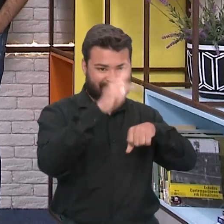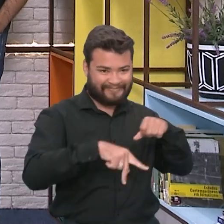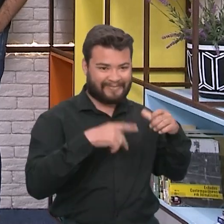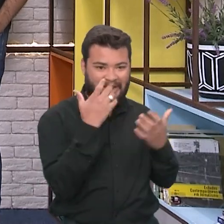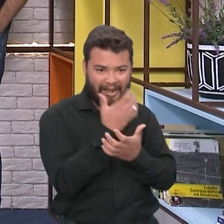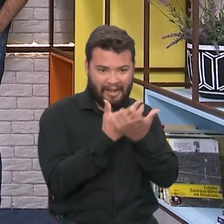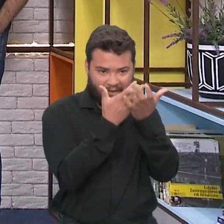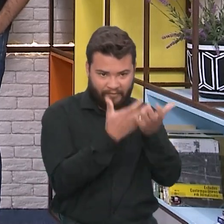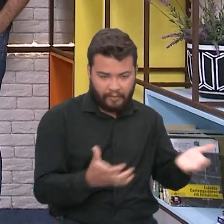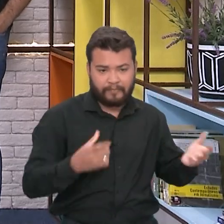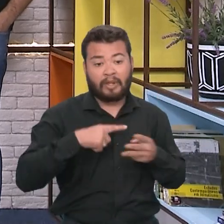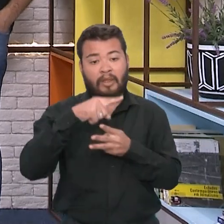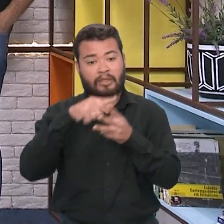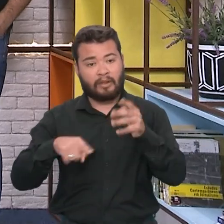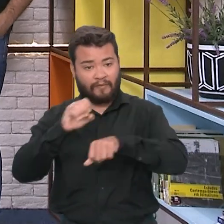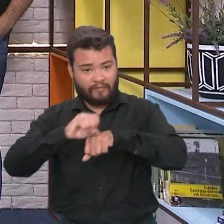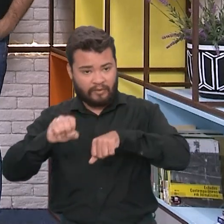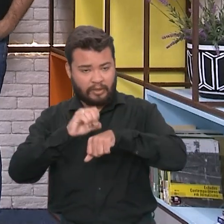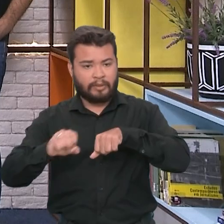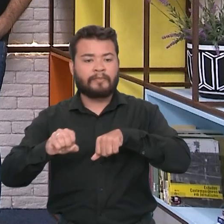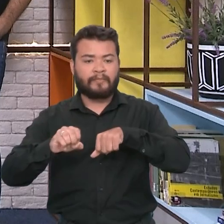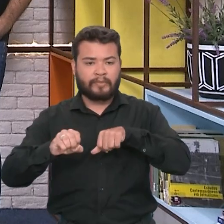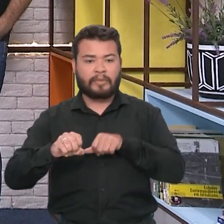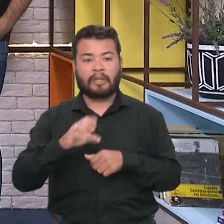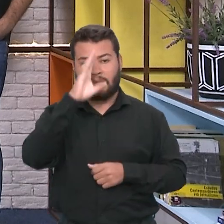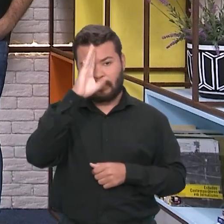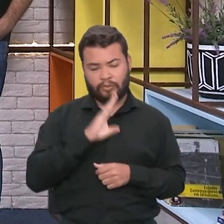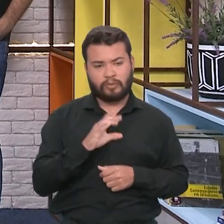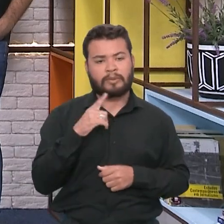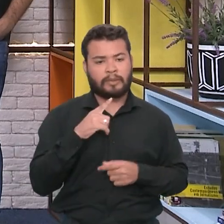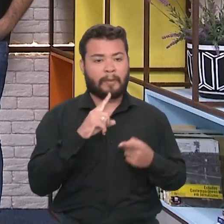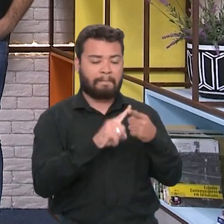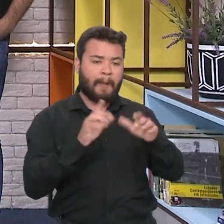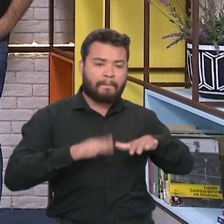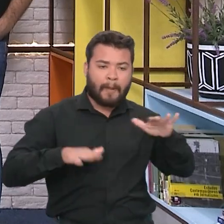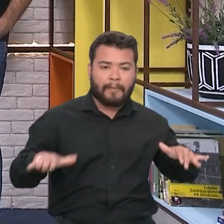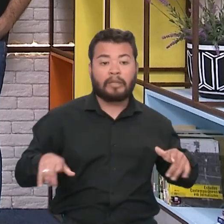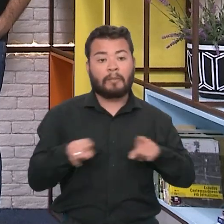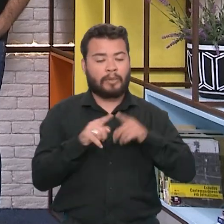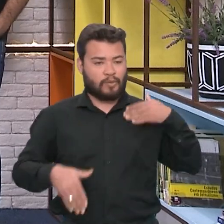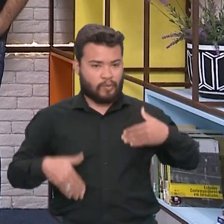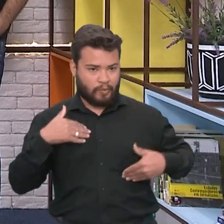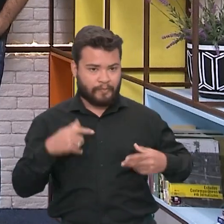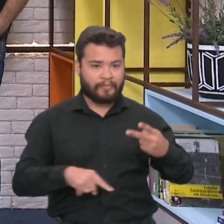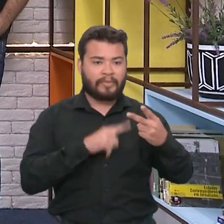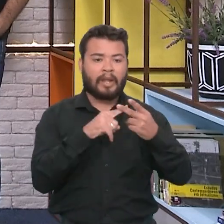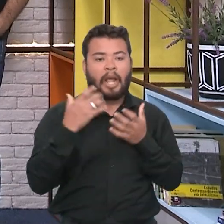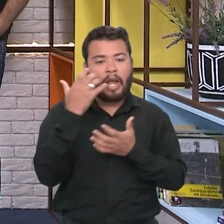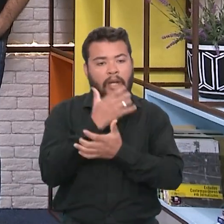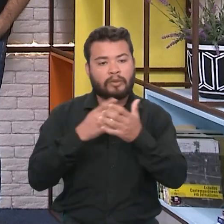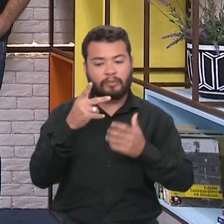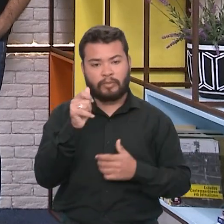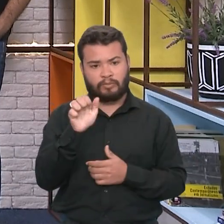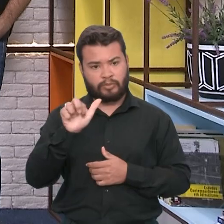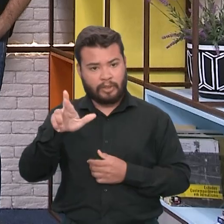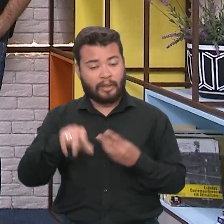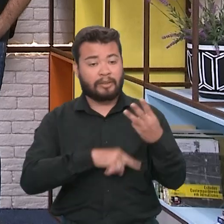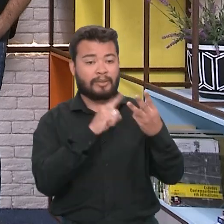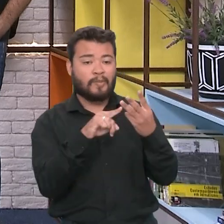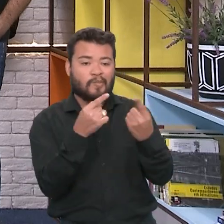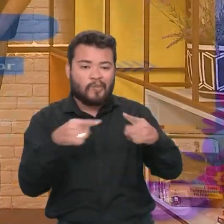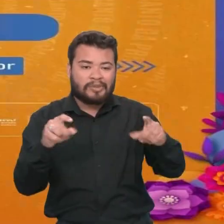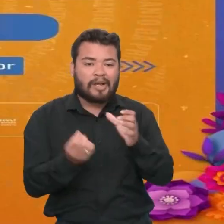Uma é de percussão popular e corporal, tem também oficina de canto popular e também uma oficina muito bacana de criação musical.